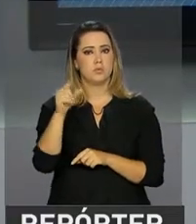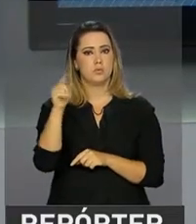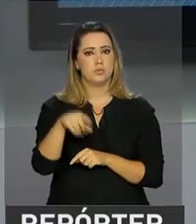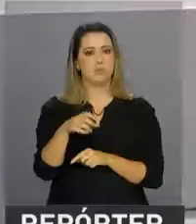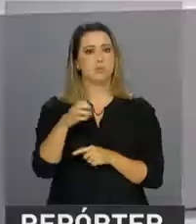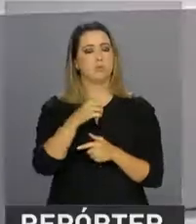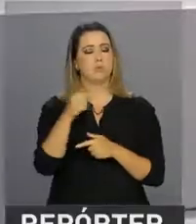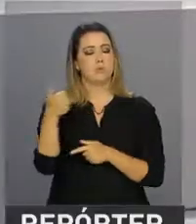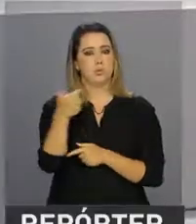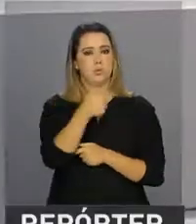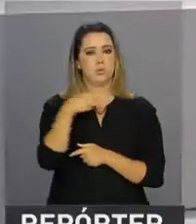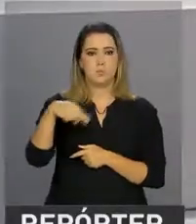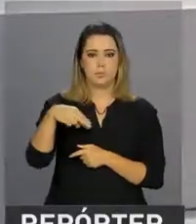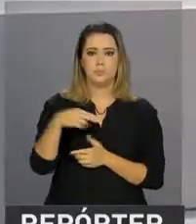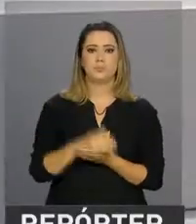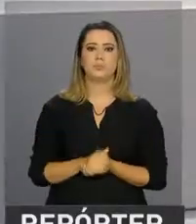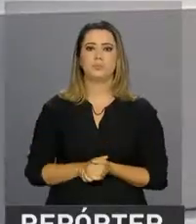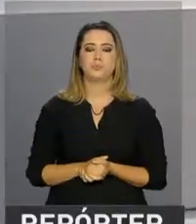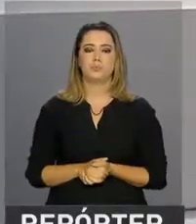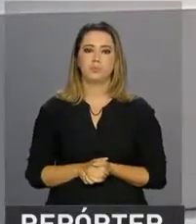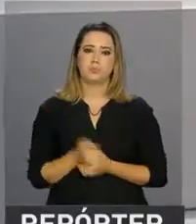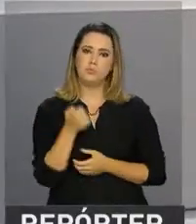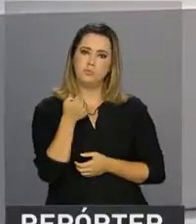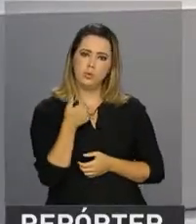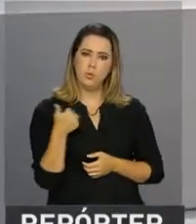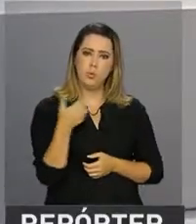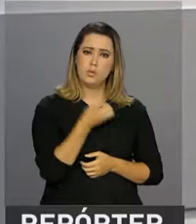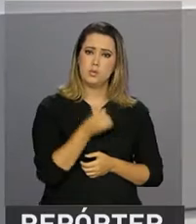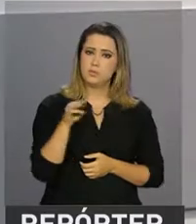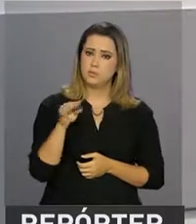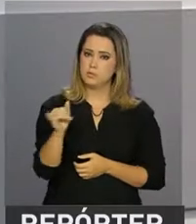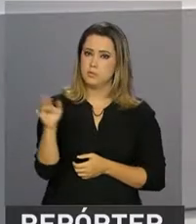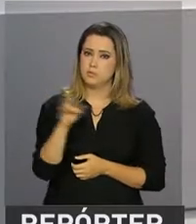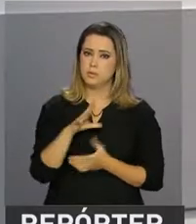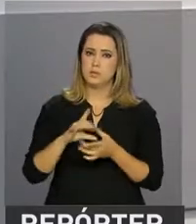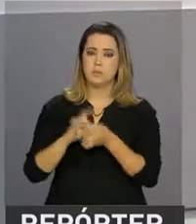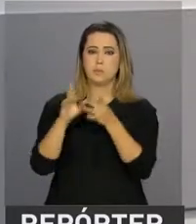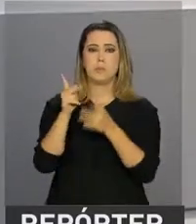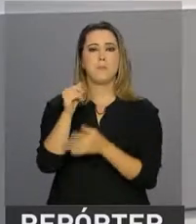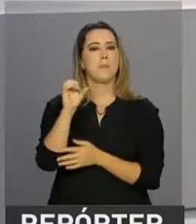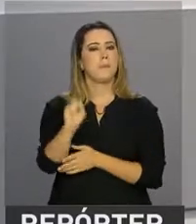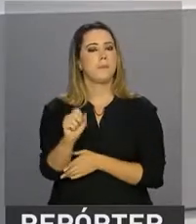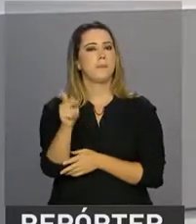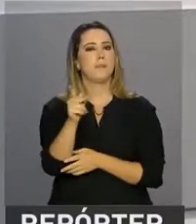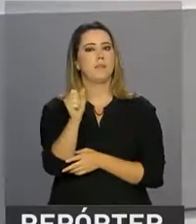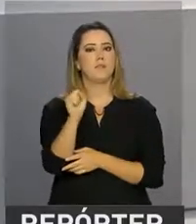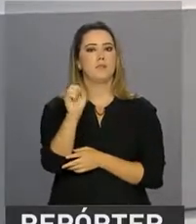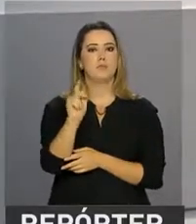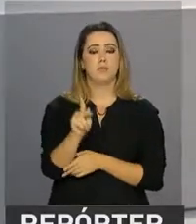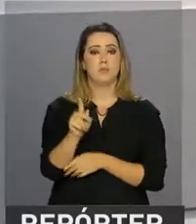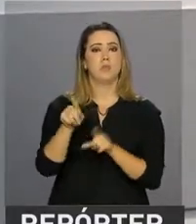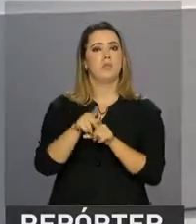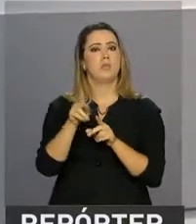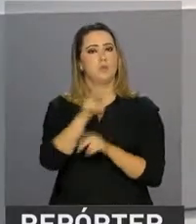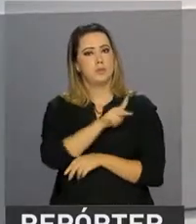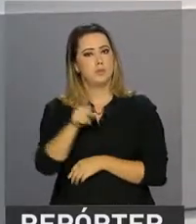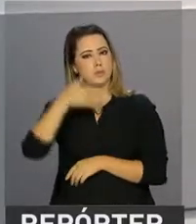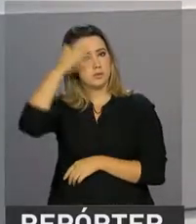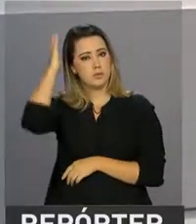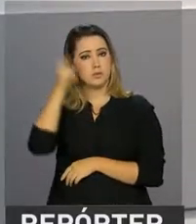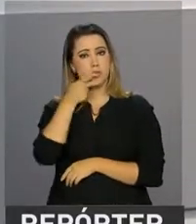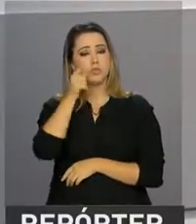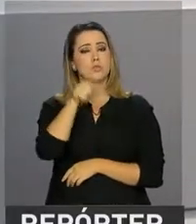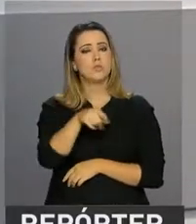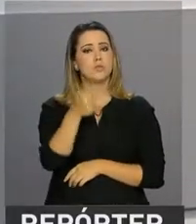novembro quase 16 bilhões de reais liberados pelo pis pasep o presidente falou sobre essa e outras